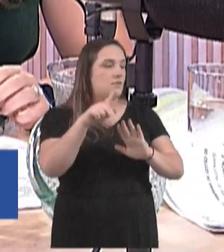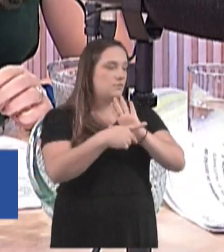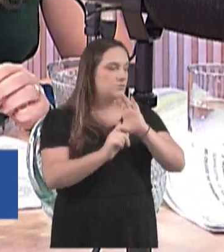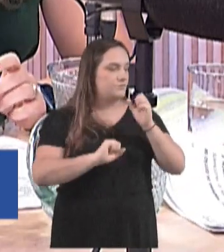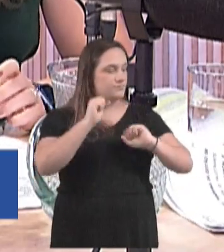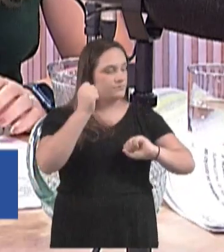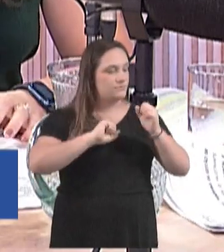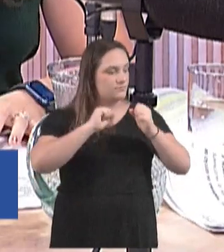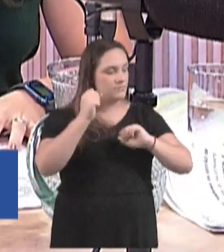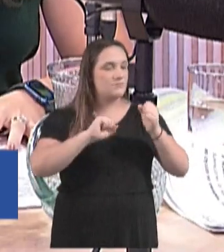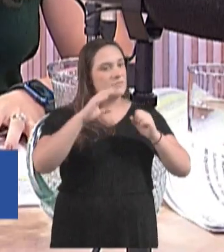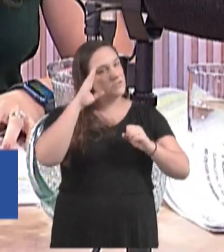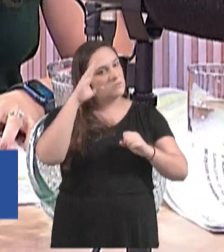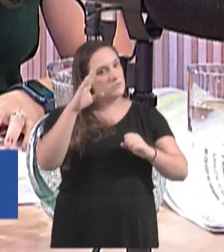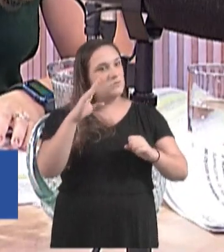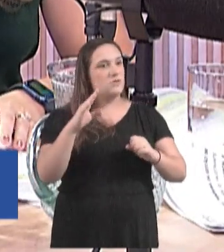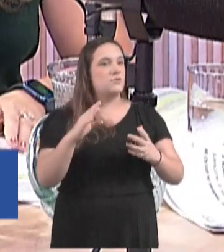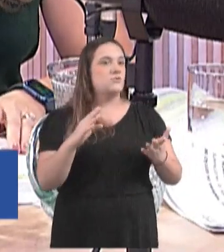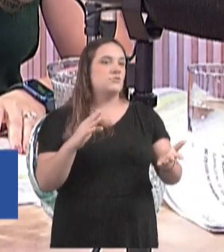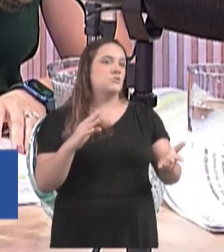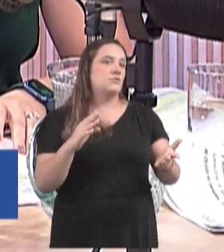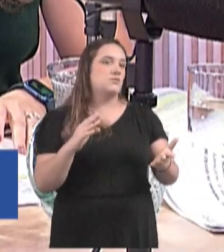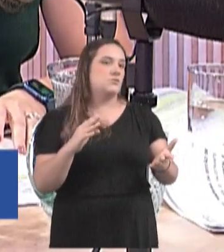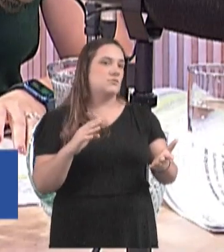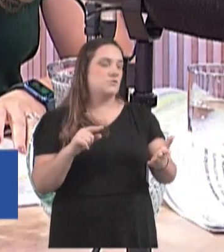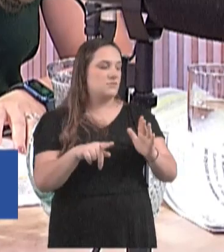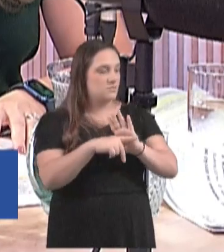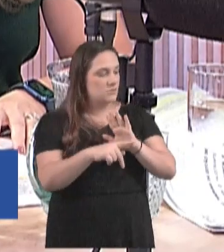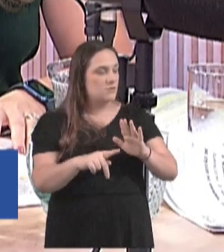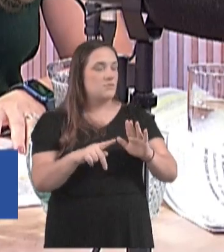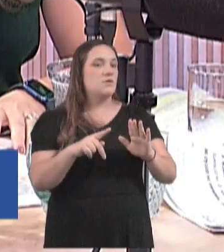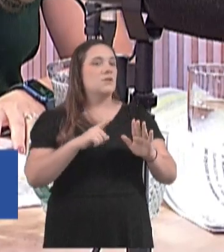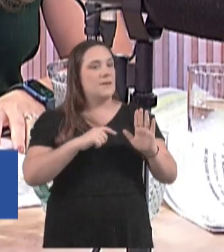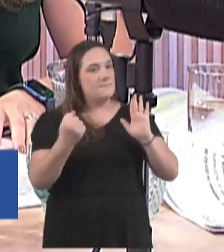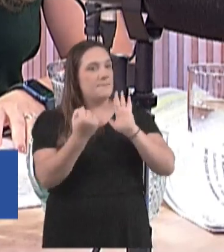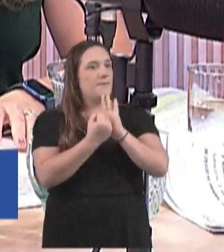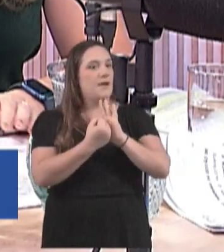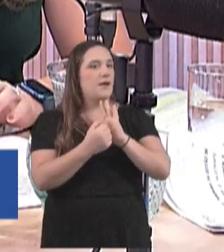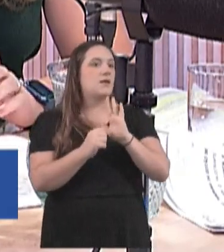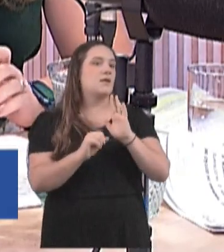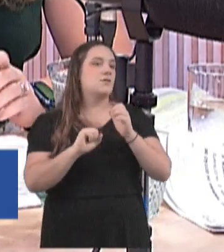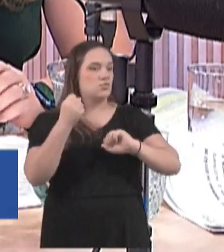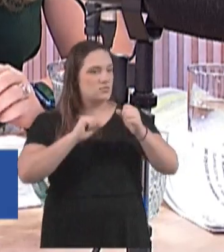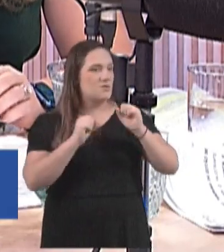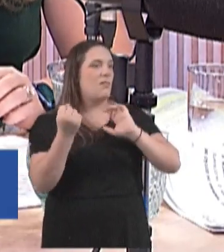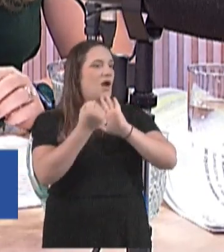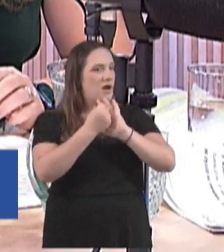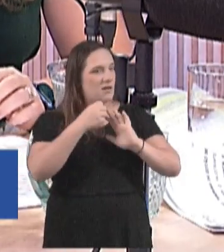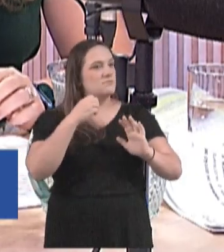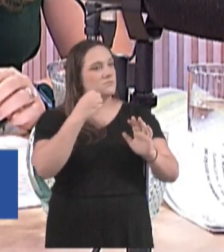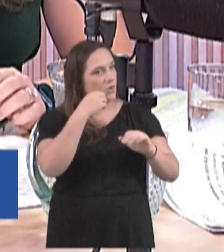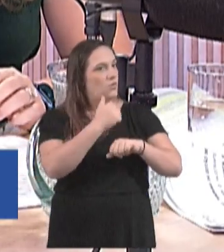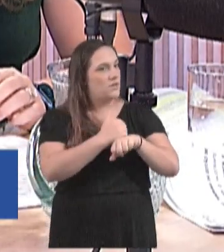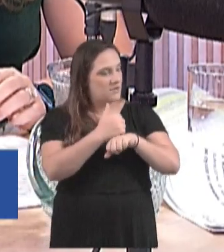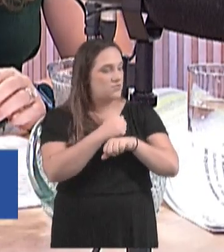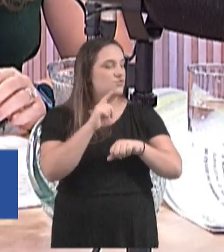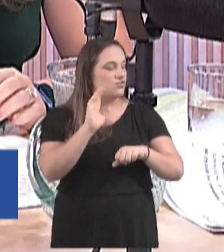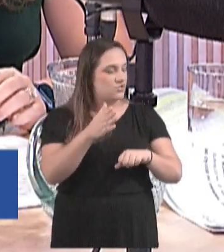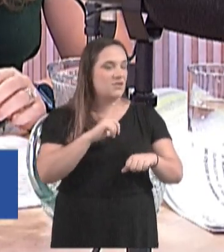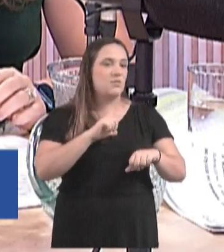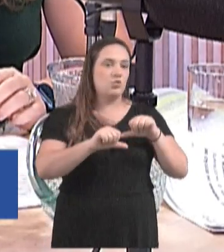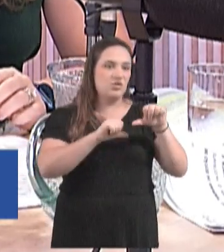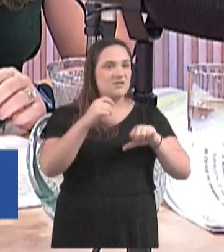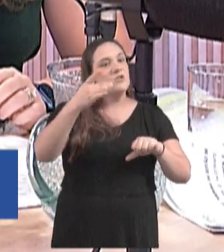indústrias, que ainda mais as que estão chegando aqui, que são a maioria certificada, a gente vê também uma mudança de mentalidade